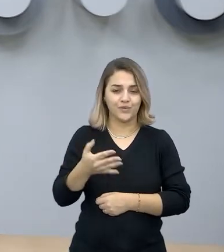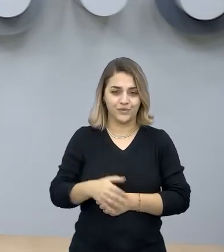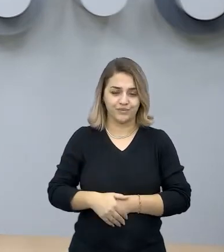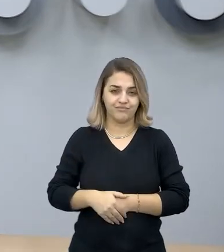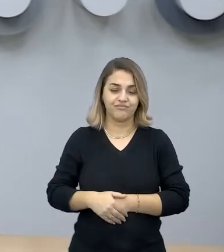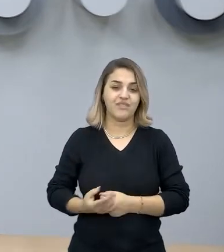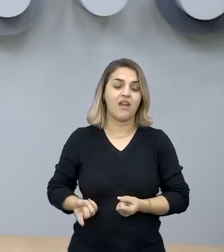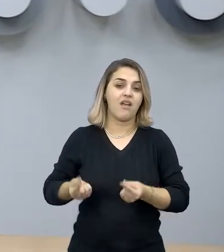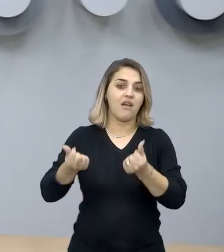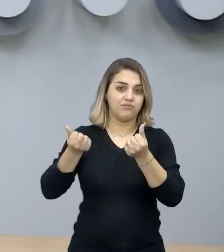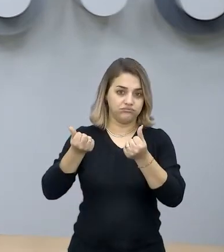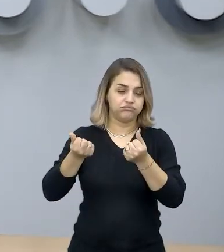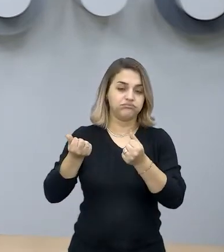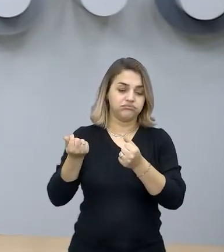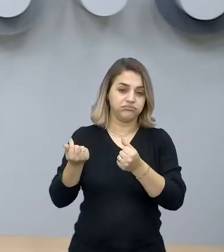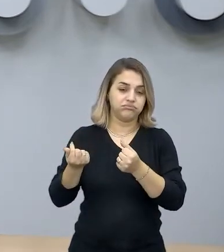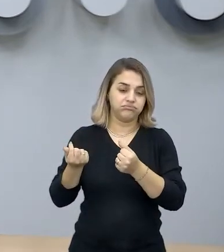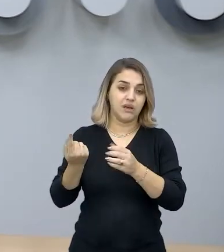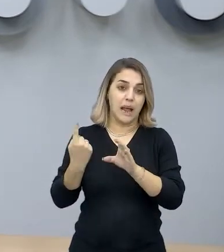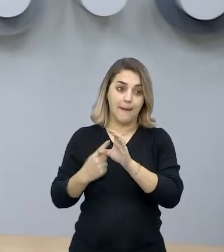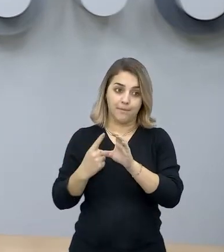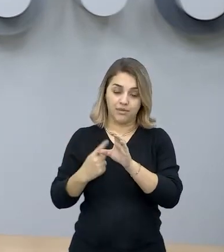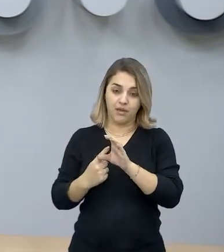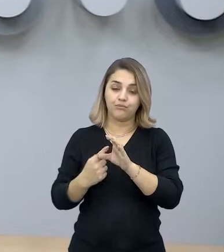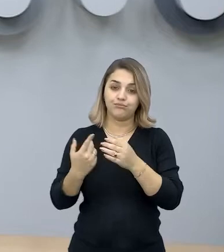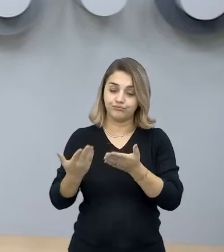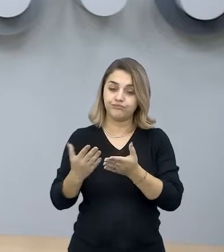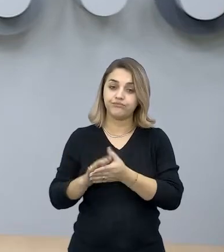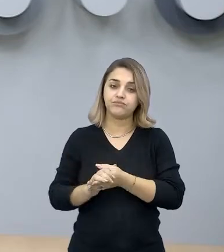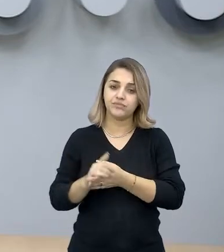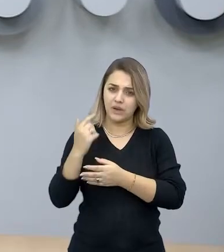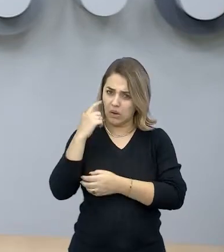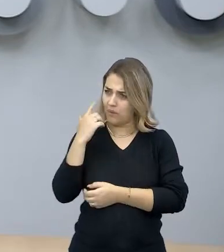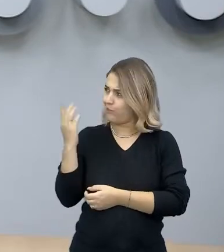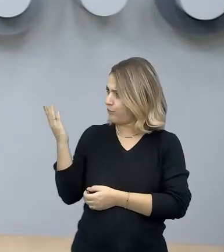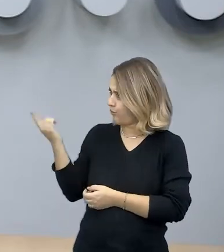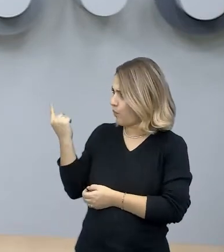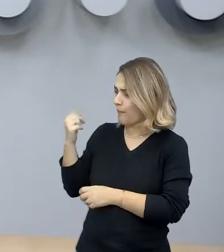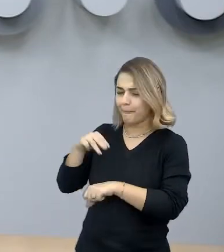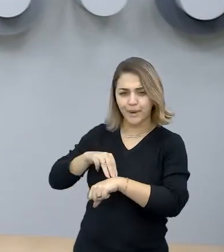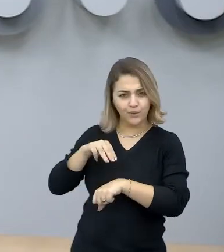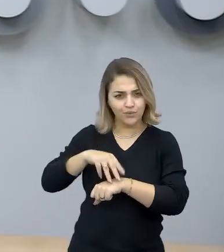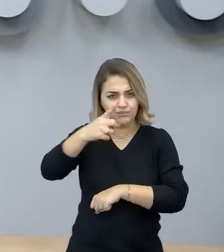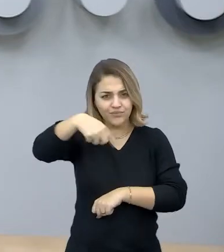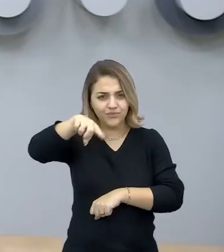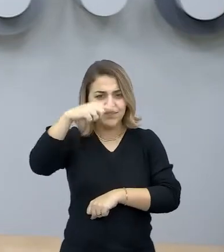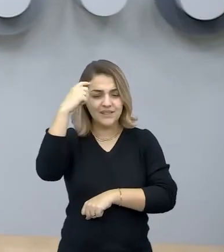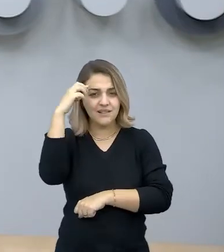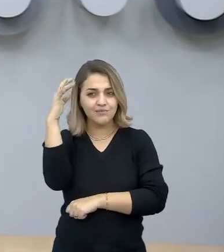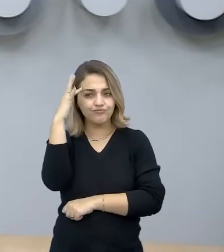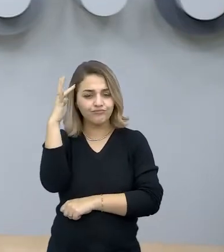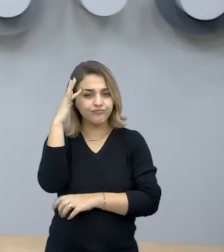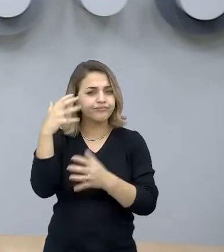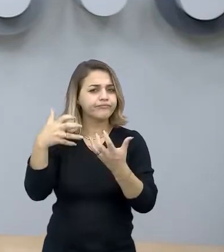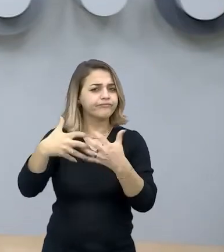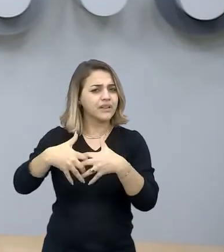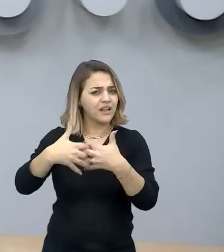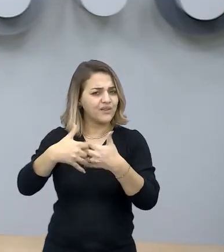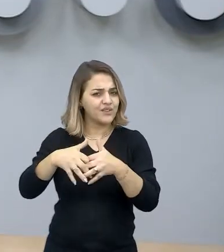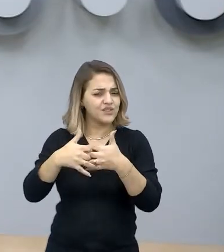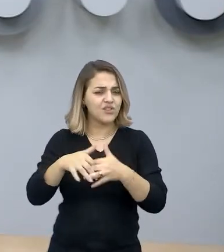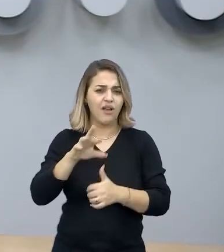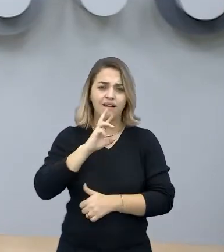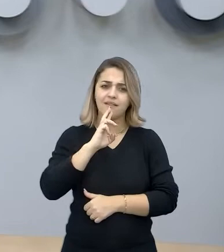capital. Eu vou deixar essa perguntinha na tela por um minutinho para vocês refletirem um pouquinho melhor sobre ela, para ver se vocês conseguem,